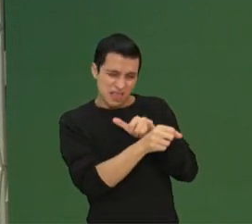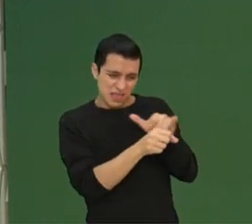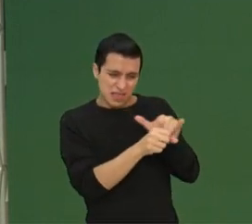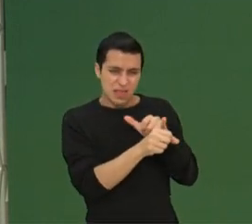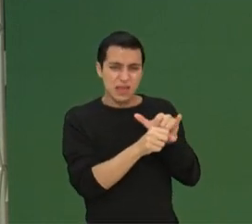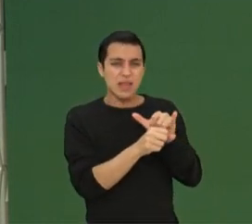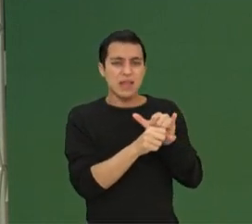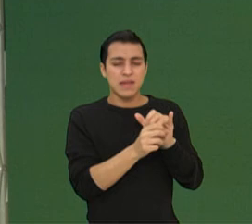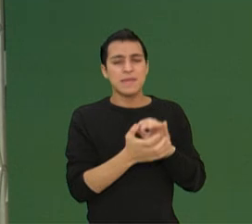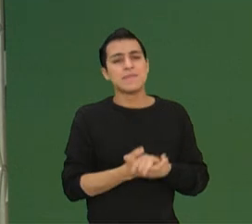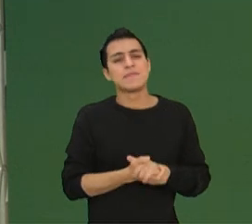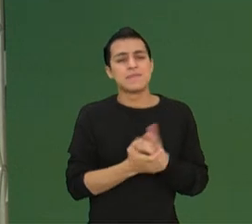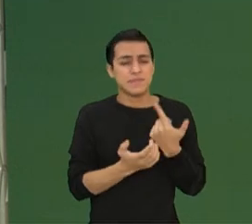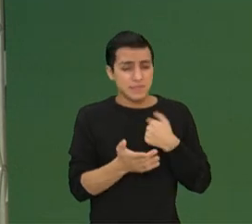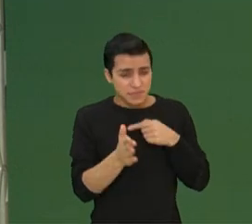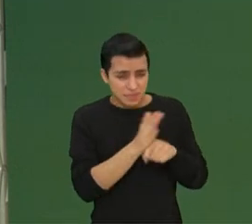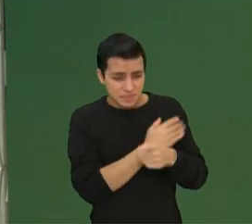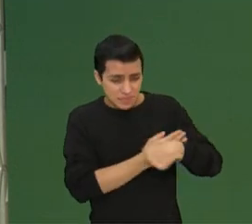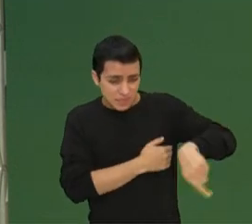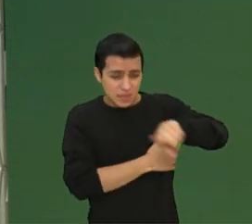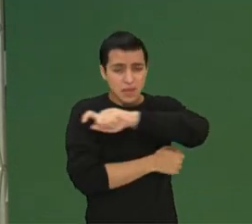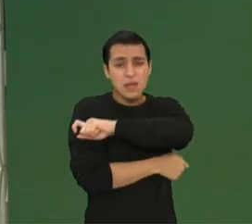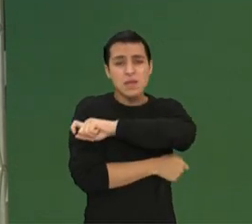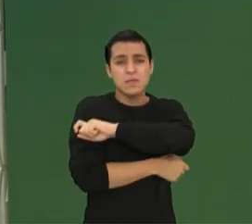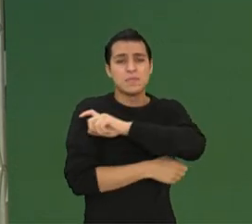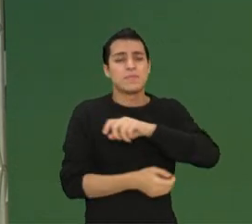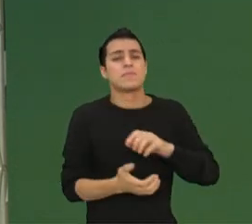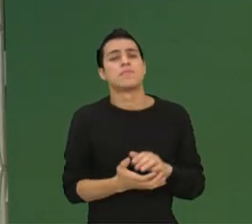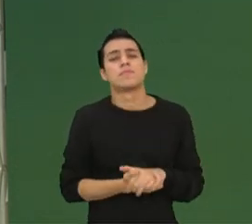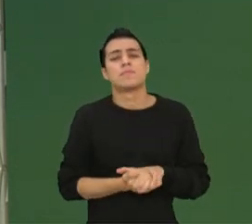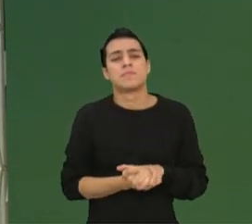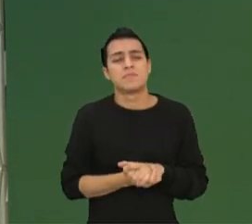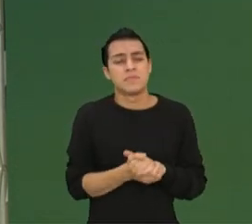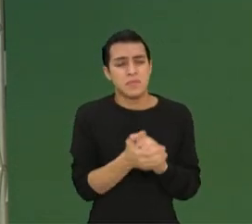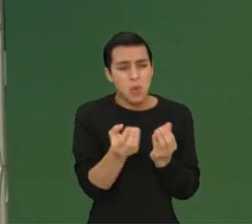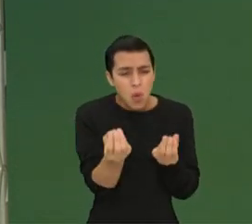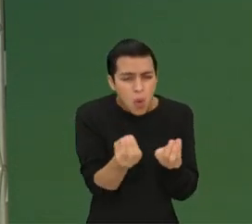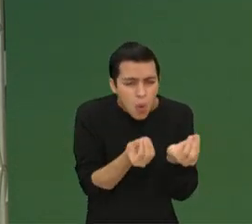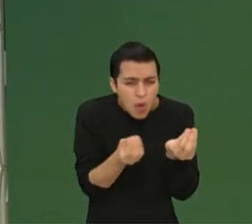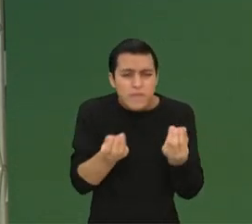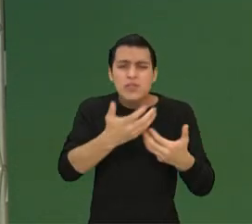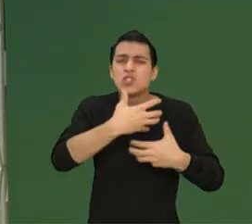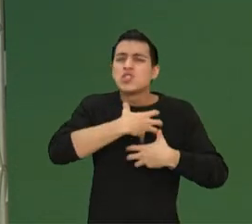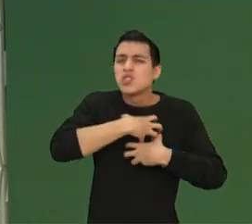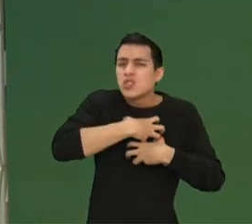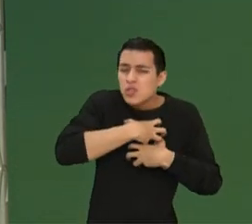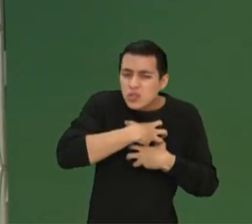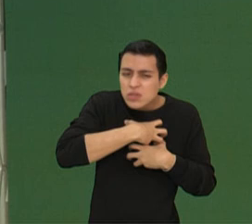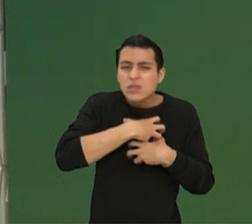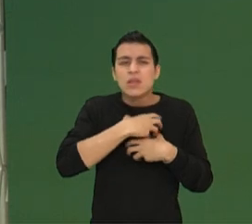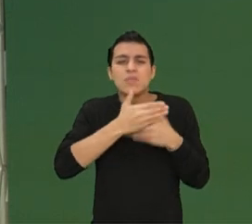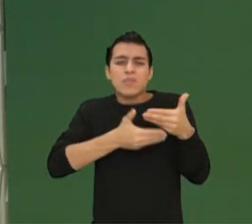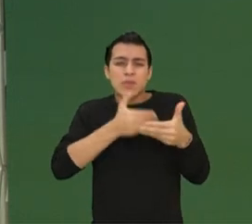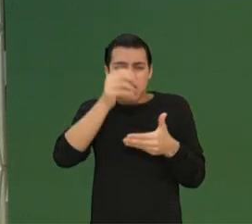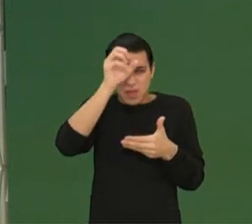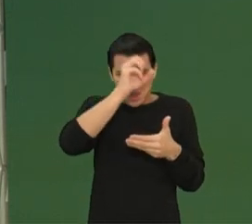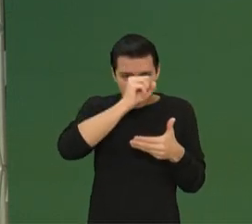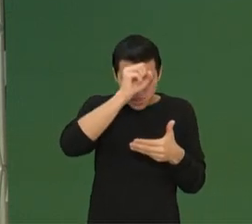e-mail @escola. Eu perguntei para os meus alunos: como você se sente em relação ao seu